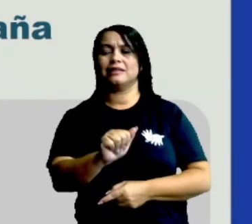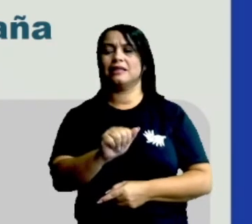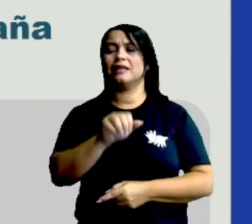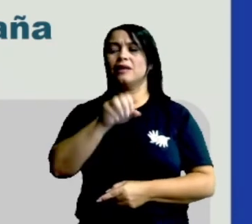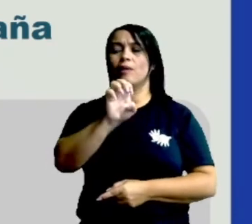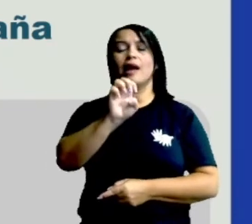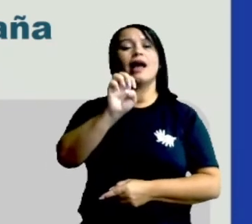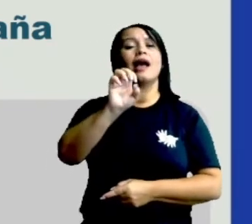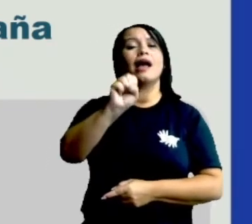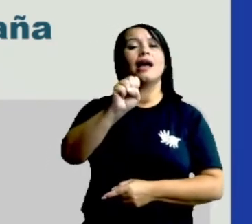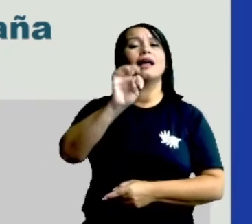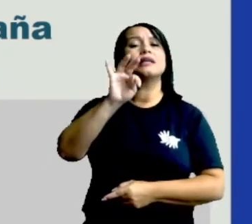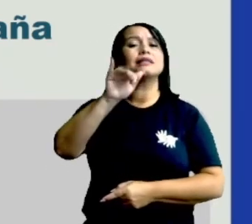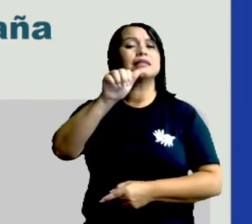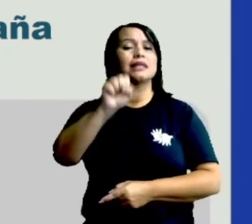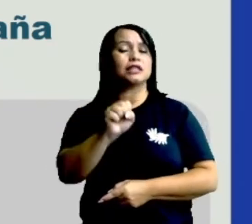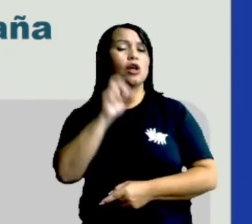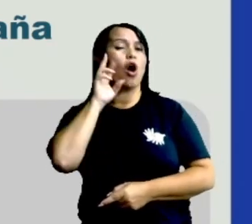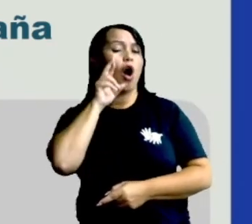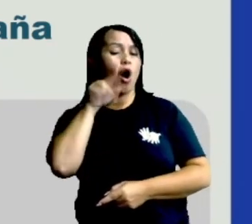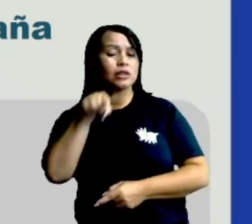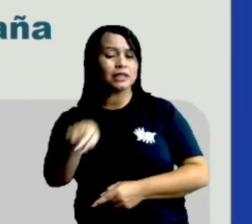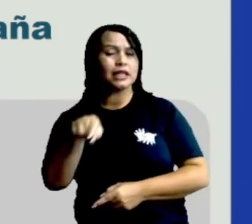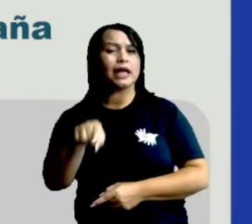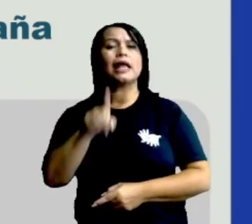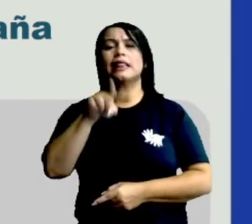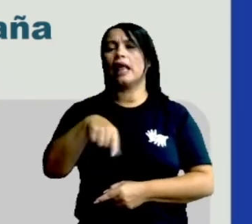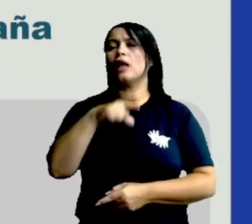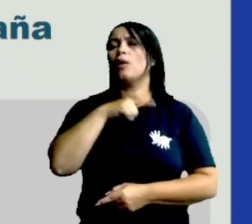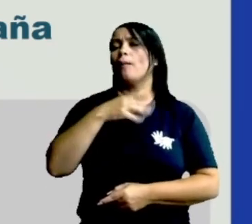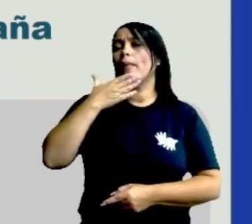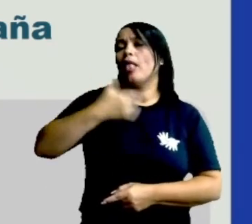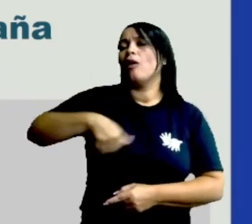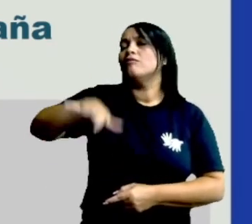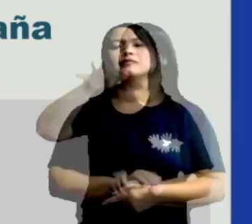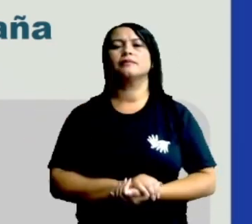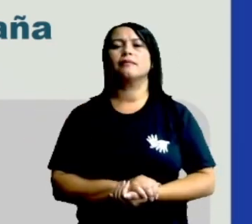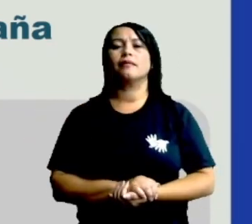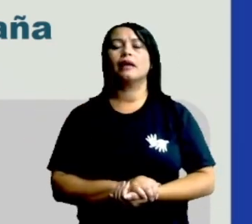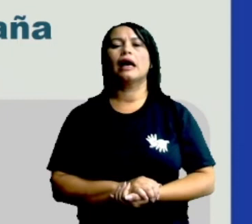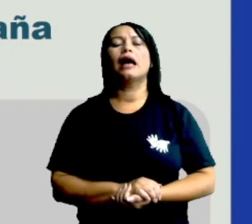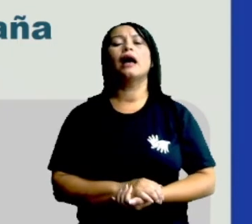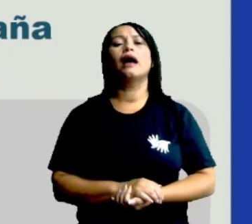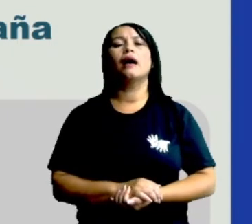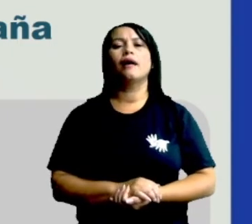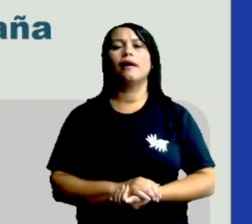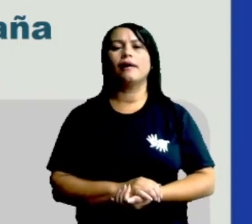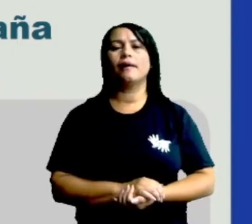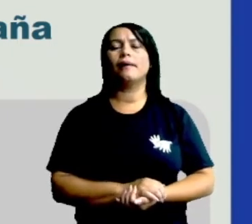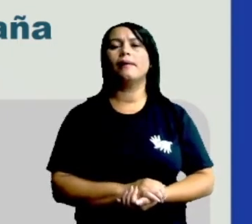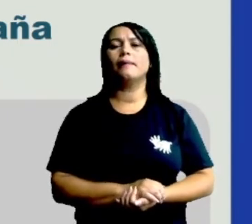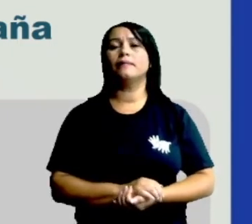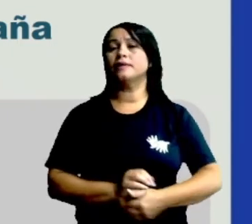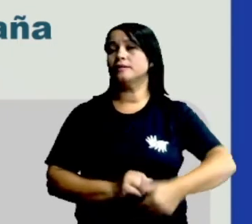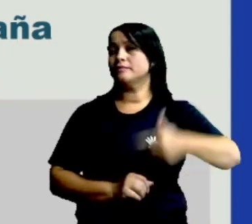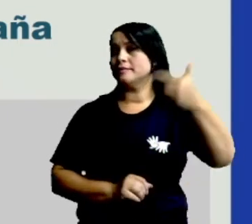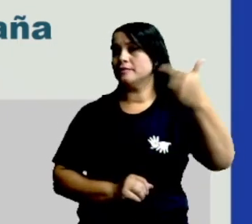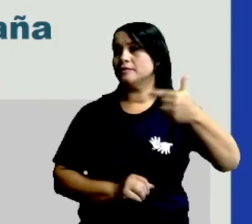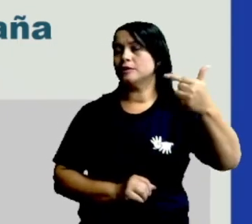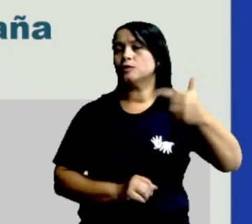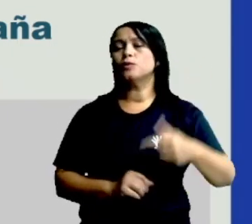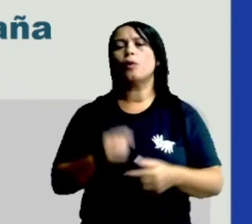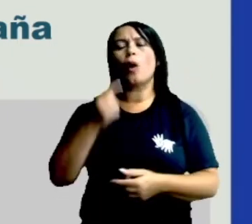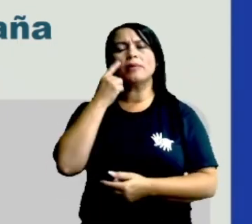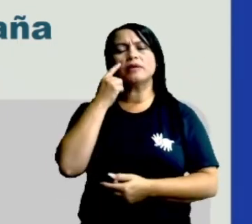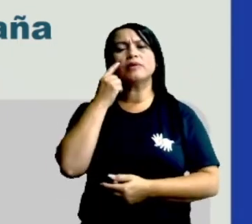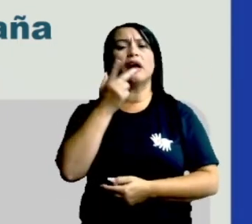Estas rosas daqui são as que têm o melhor cheiro. Pásame plato de